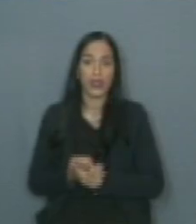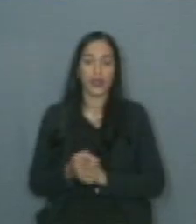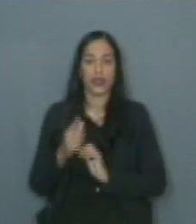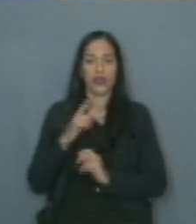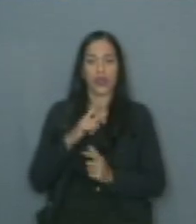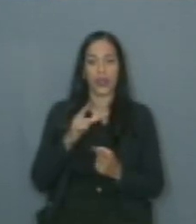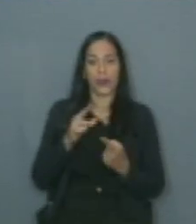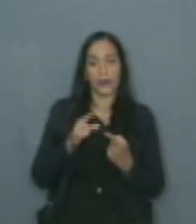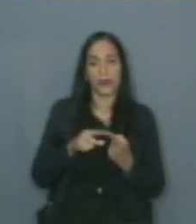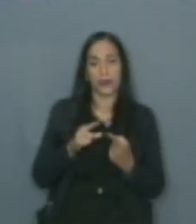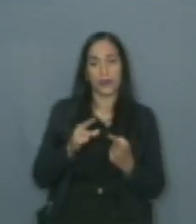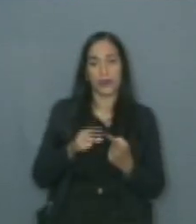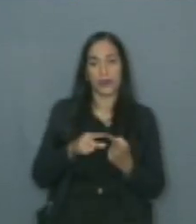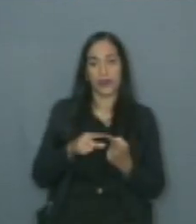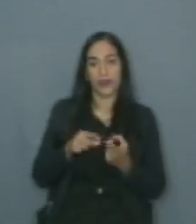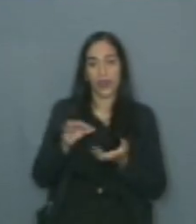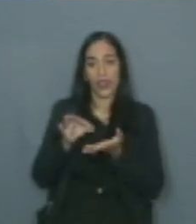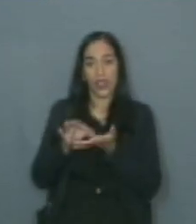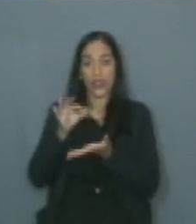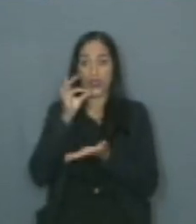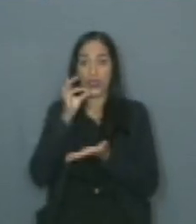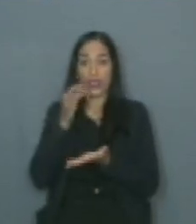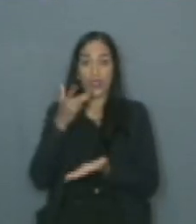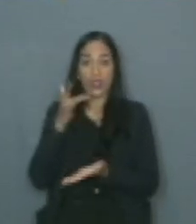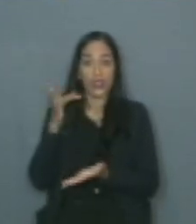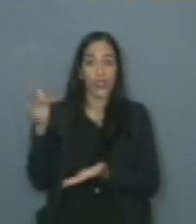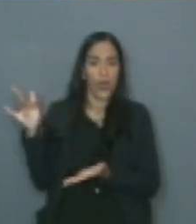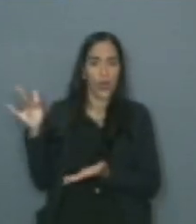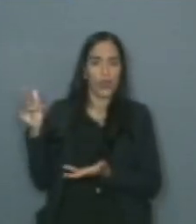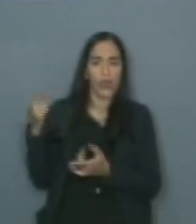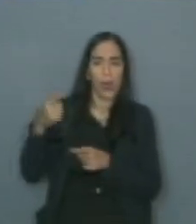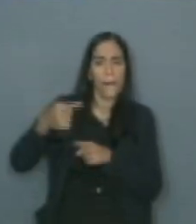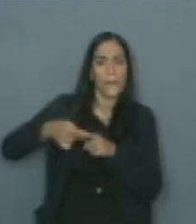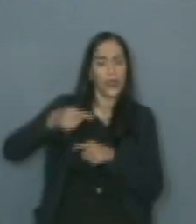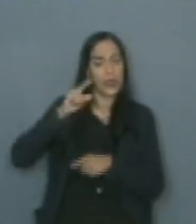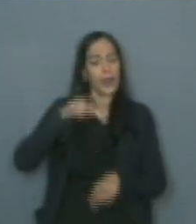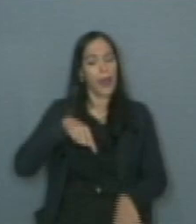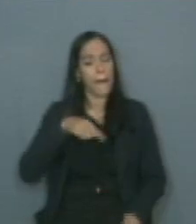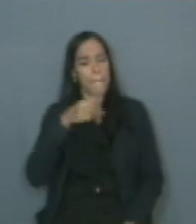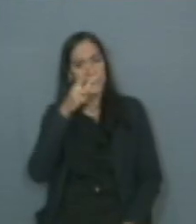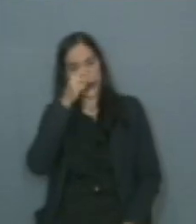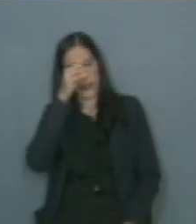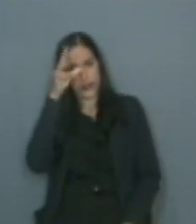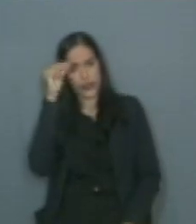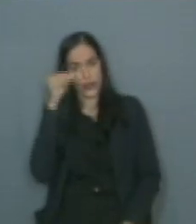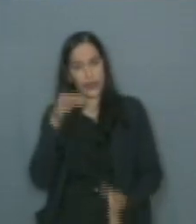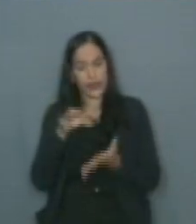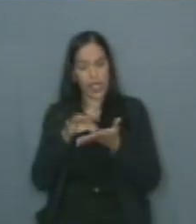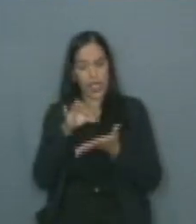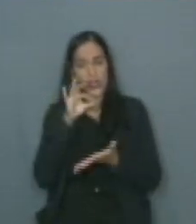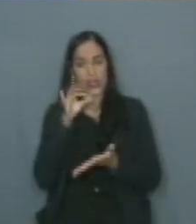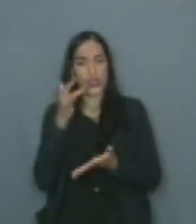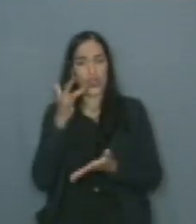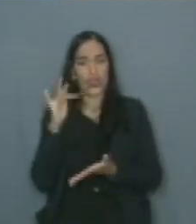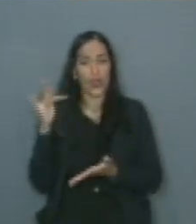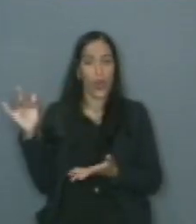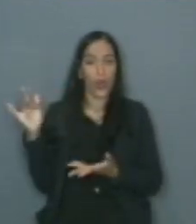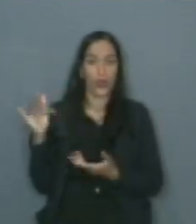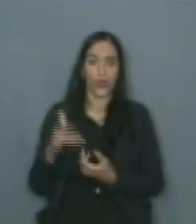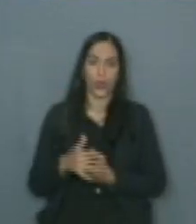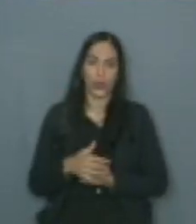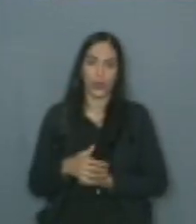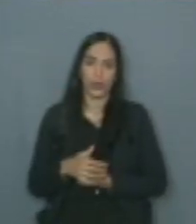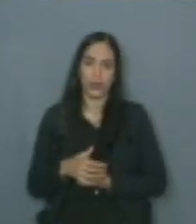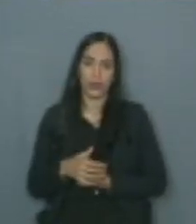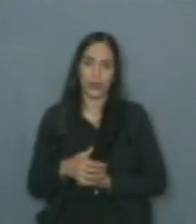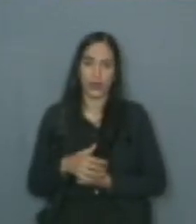Tinham xícaras de ouro. Para que a prefeitura do Recife vai ter xícara de ouro? Será que